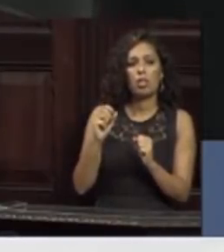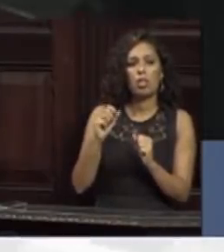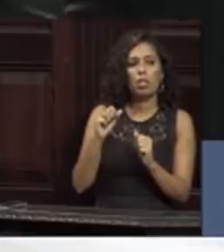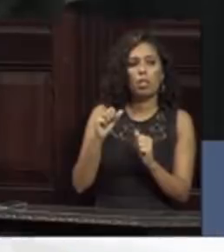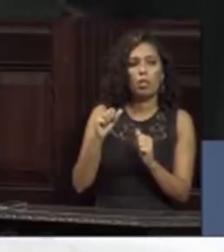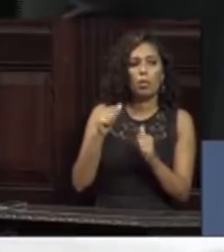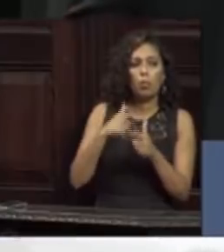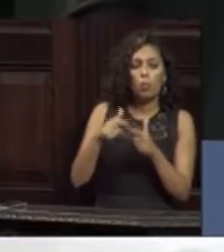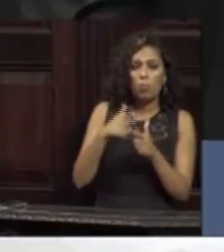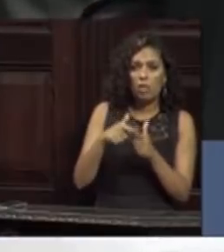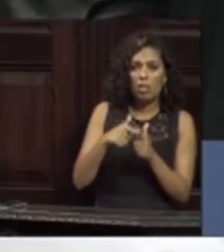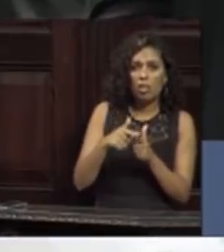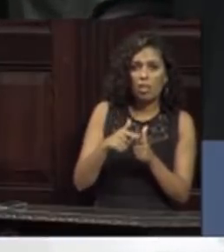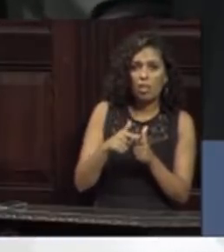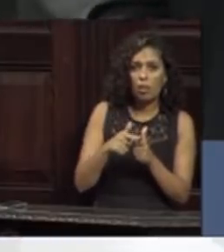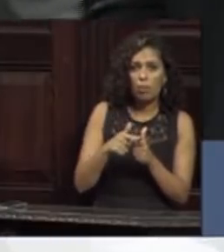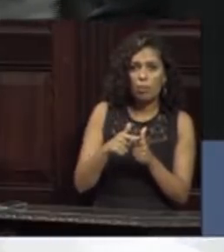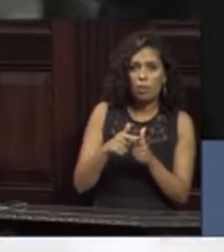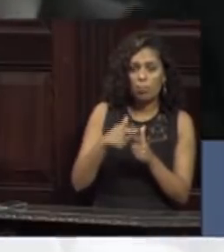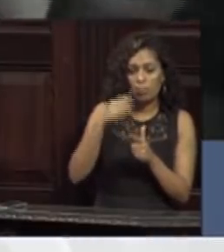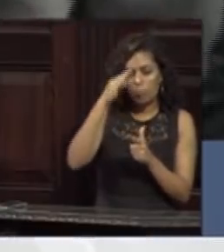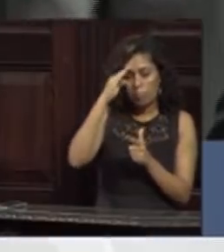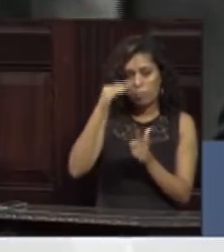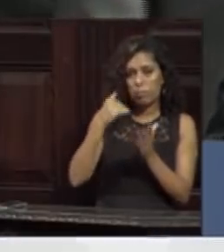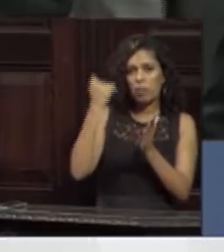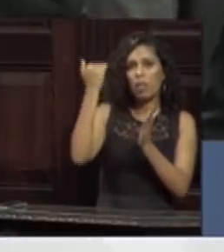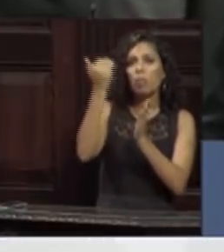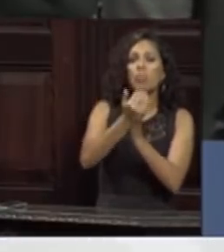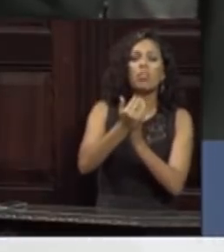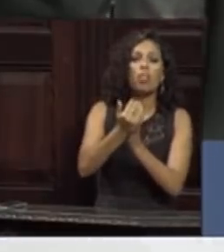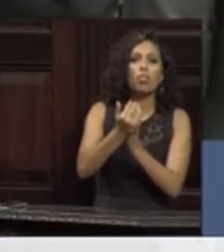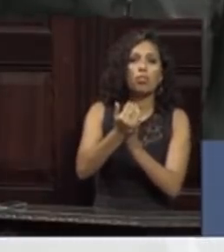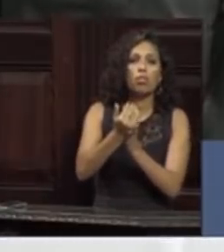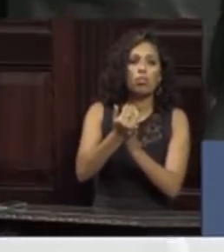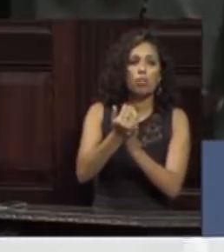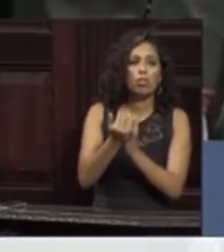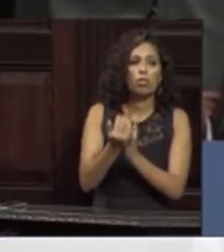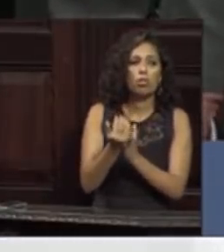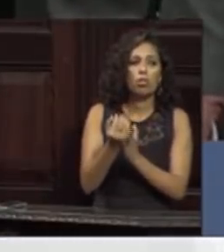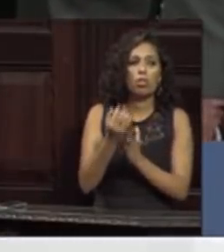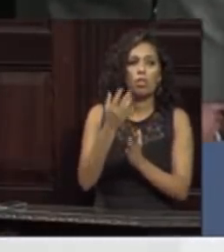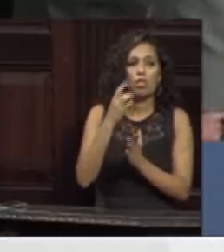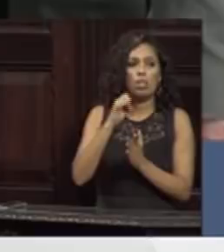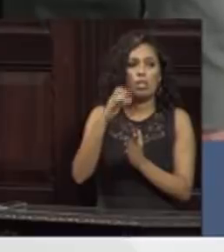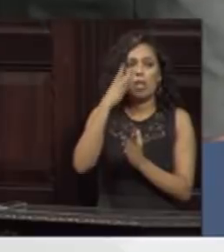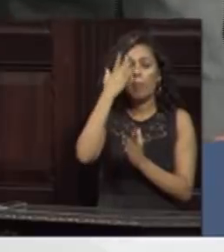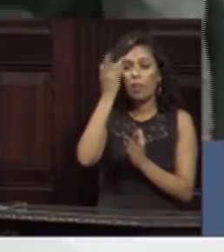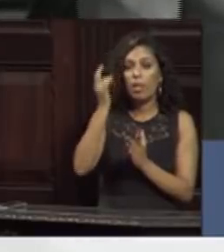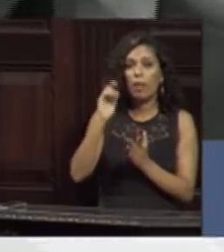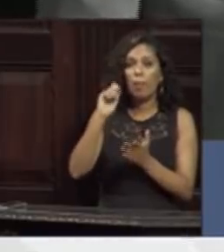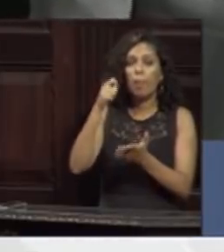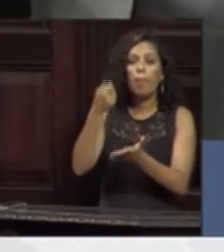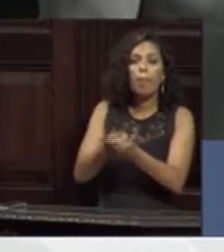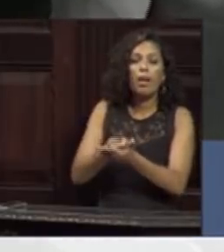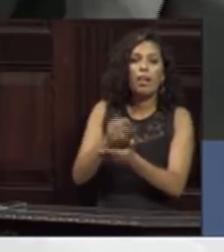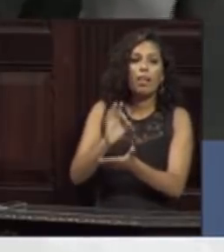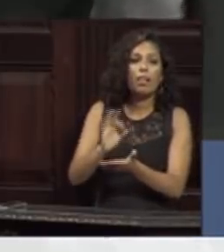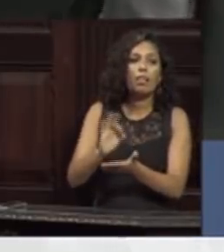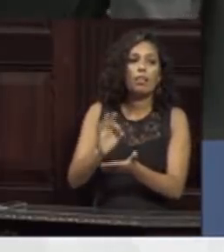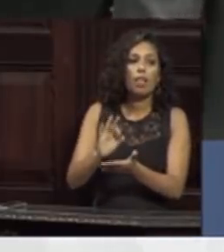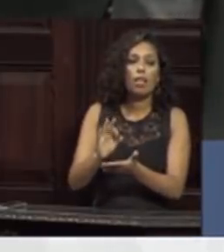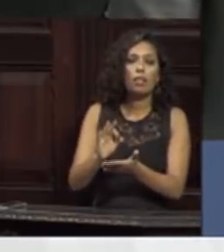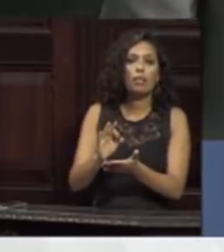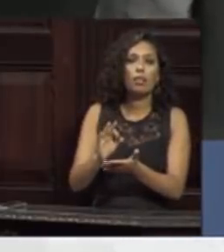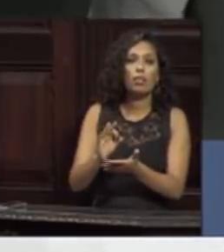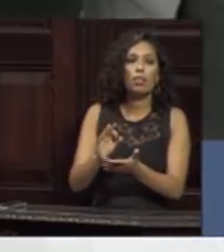entendido que essa verba é de natureza remuneratória e não indenizatória, amanhã todos eles estão sujeitos a pagar imposto de renda, porque esses recursos